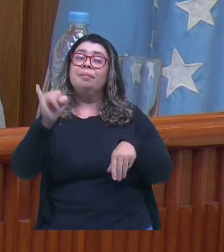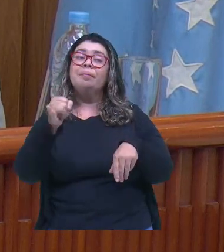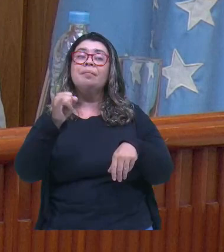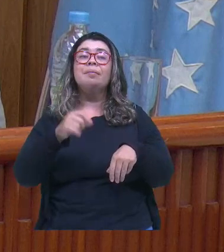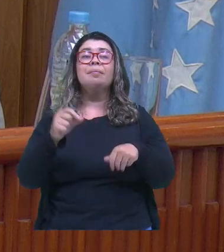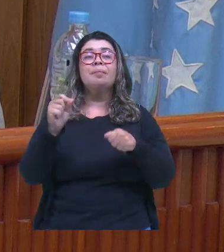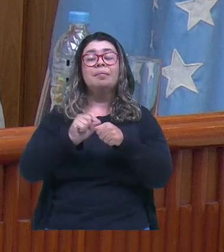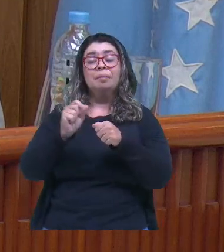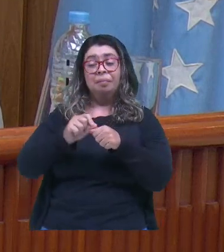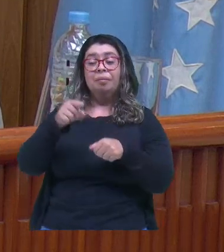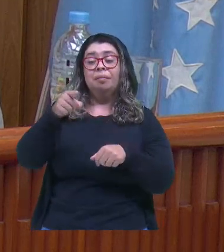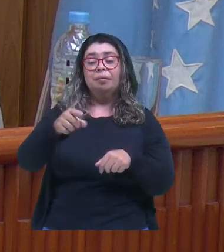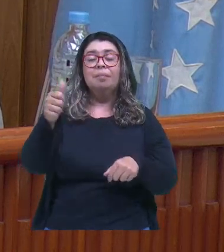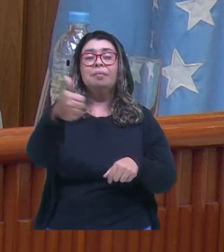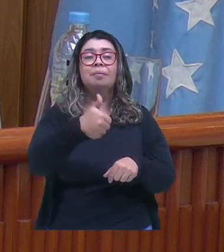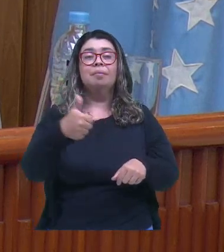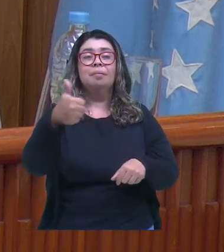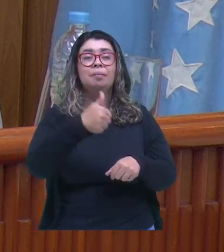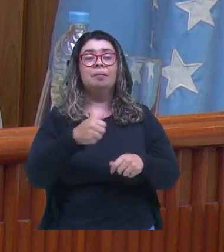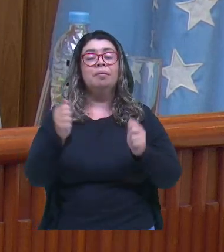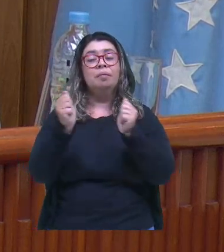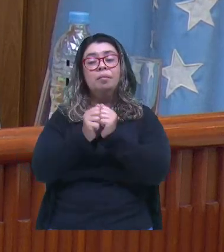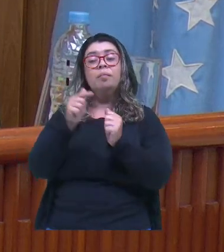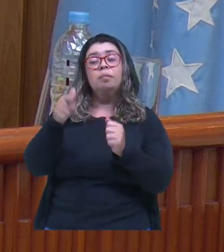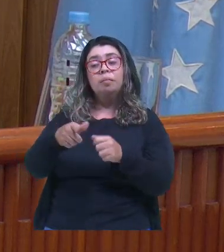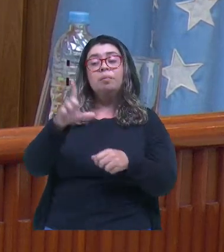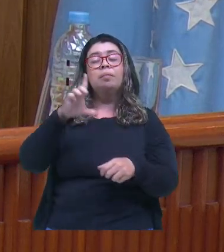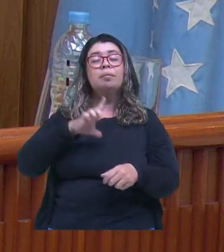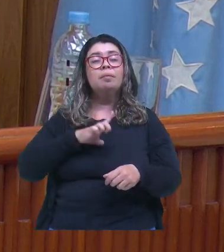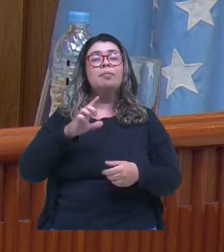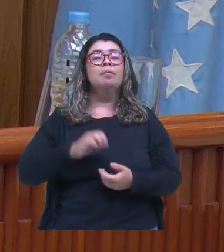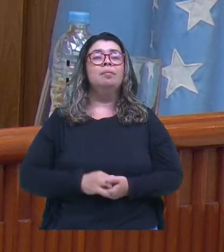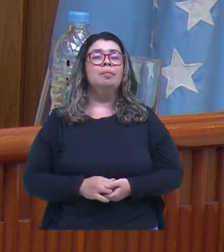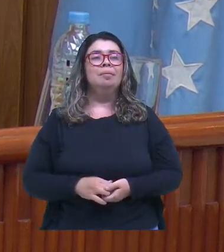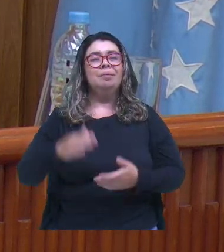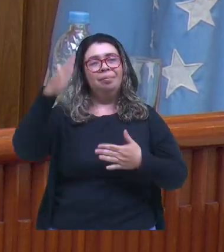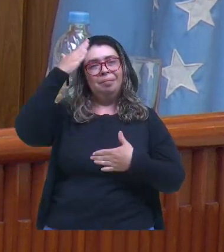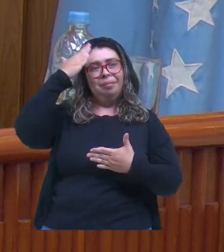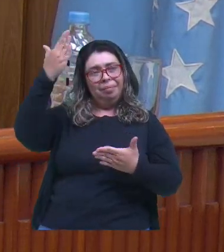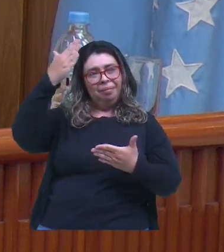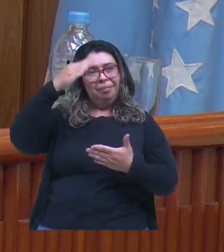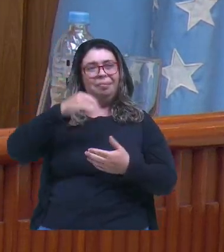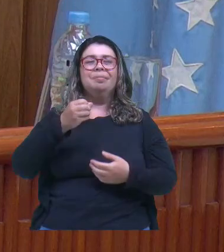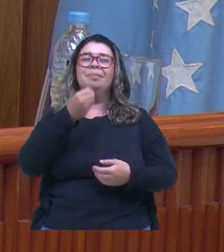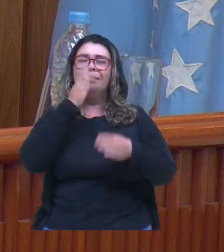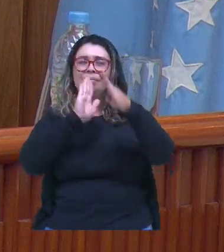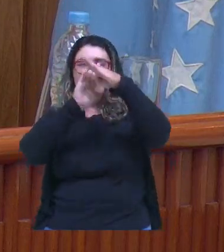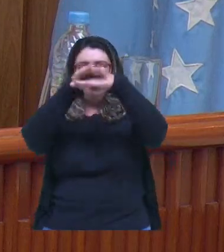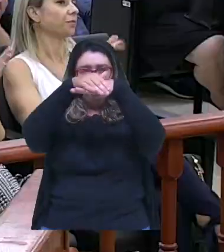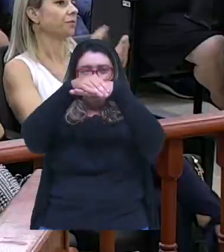fazer o seu melhor com os meios que você dispõe. Obrigado, senhores. Boa noite.